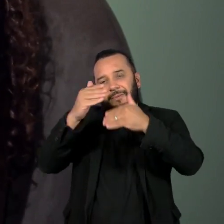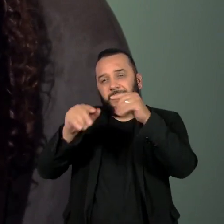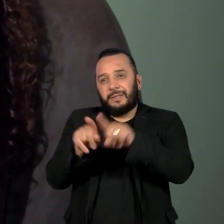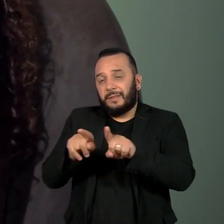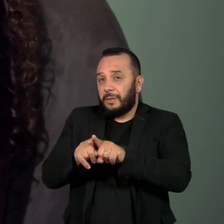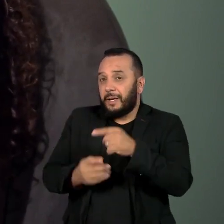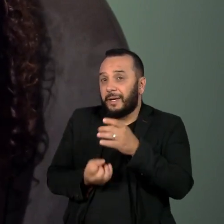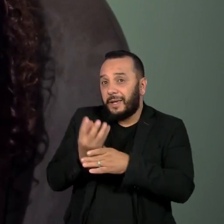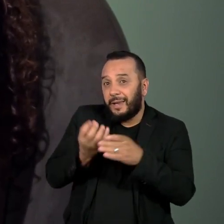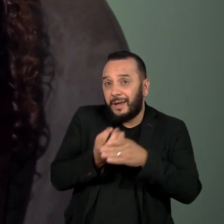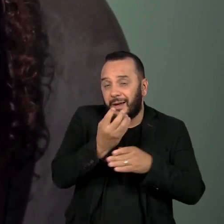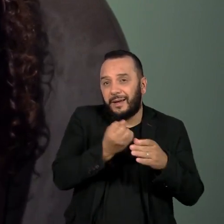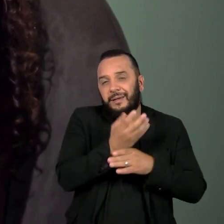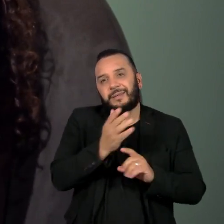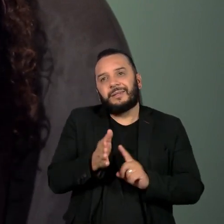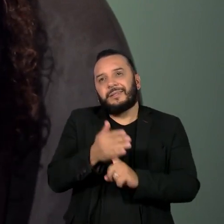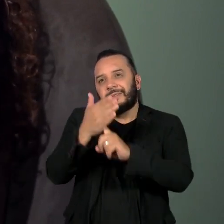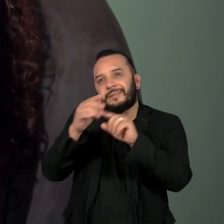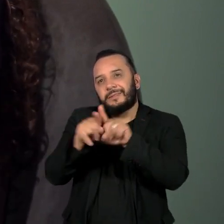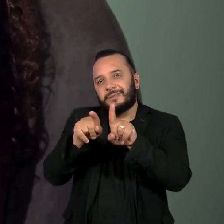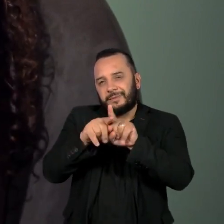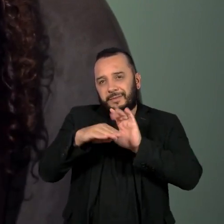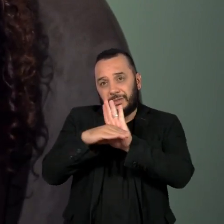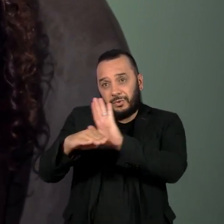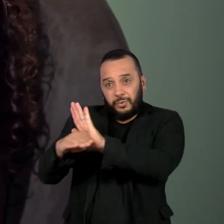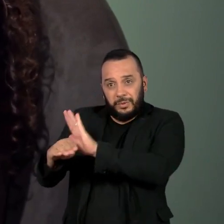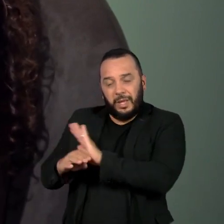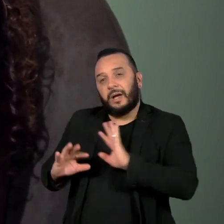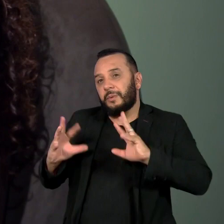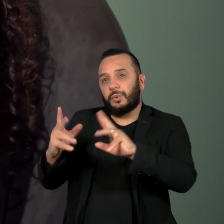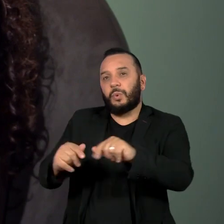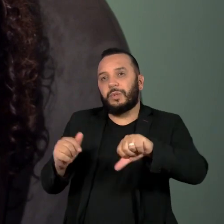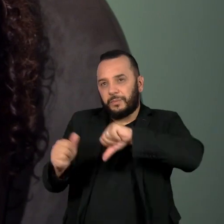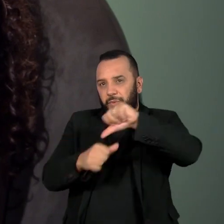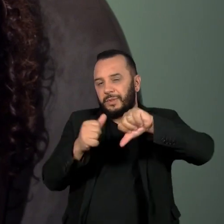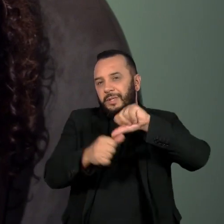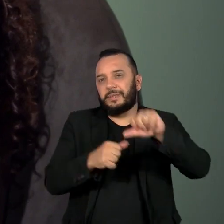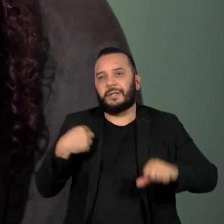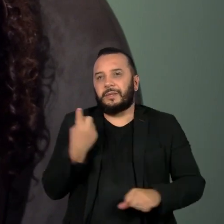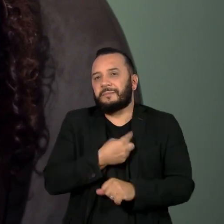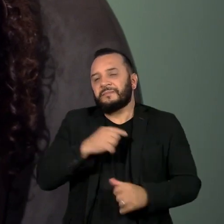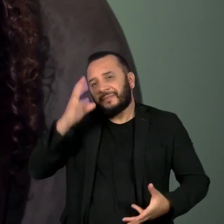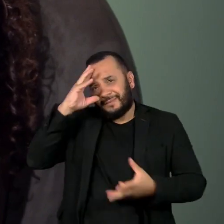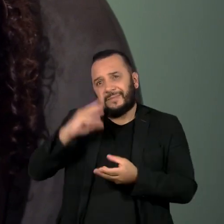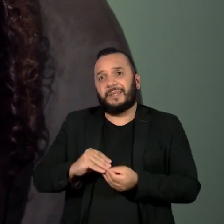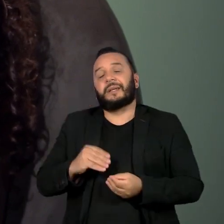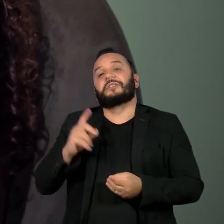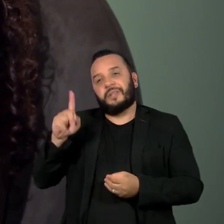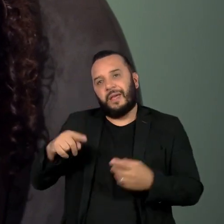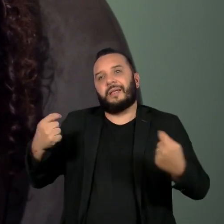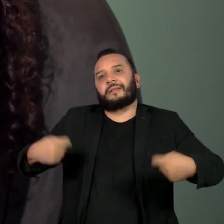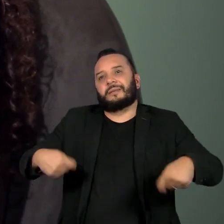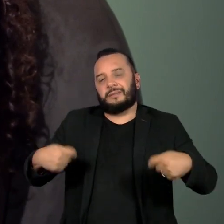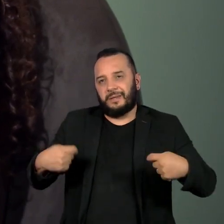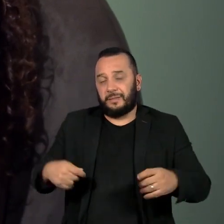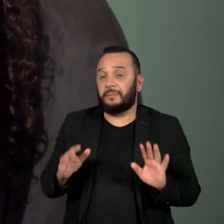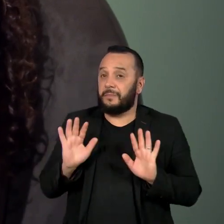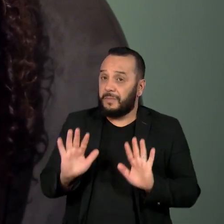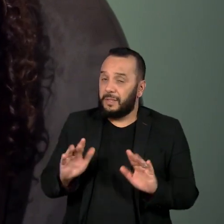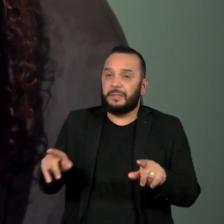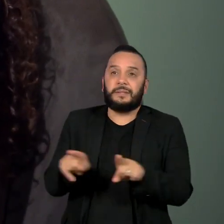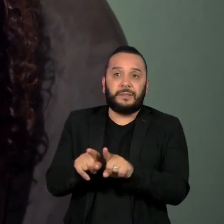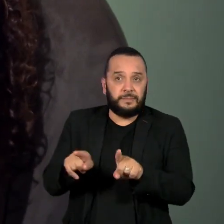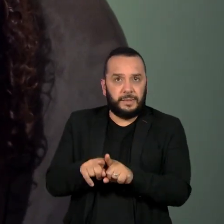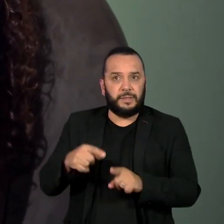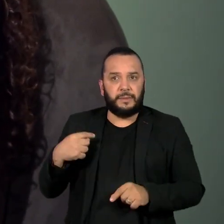criar tecnologia, né, e contribuir para todas essas mudanças que a gente entende que são necessárias, né, nesse universo, mas também fazer com que